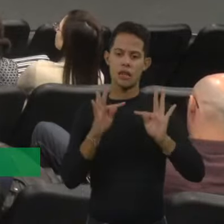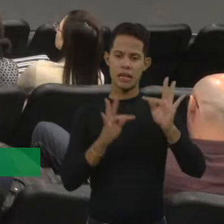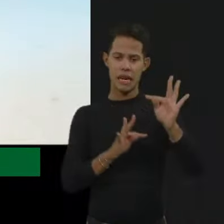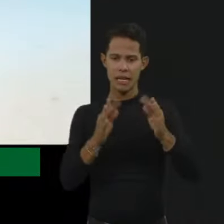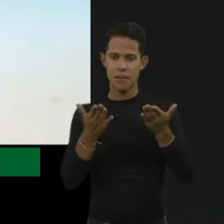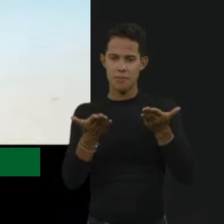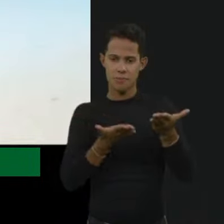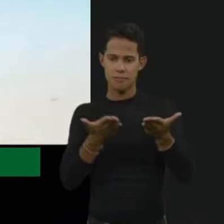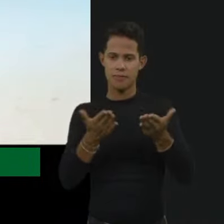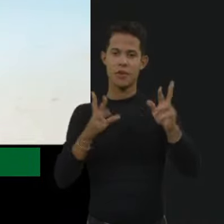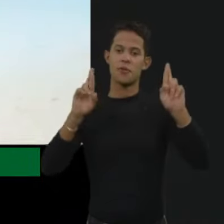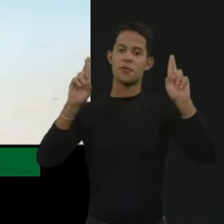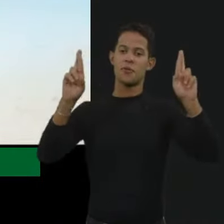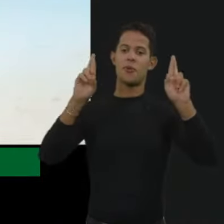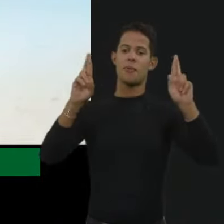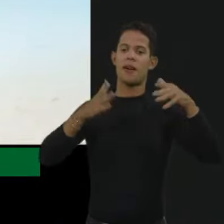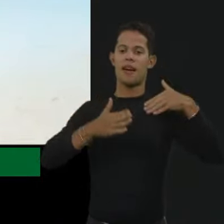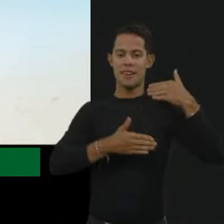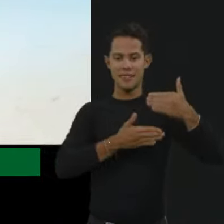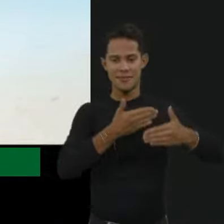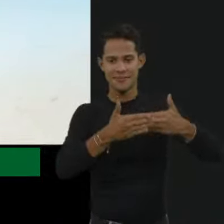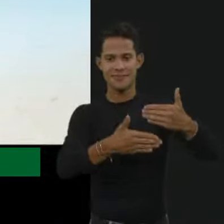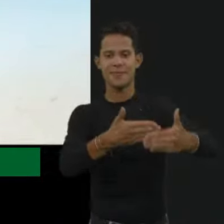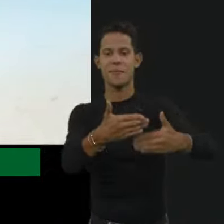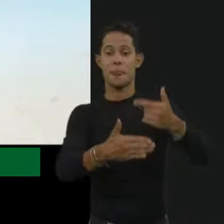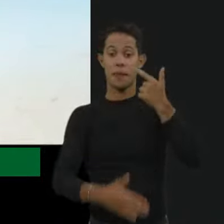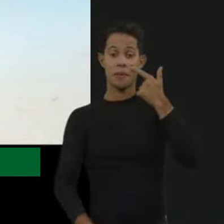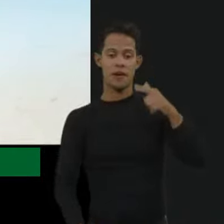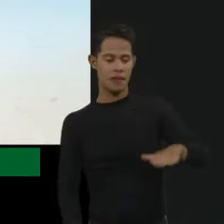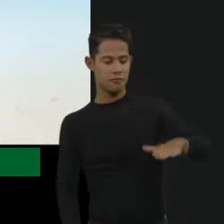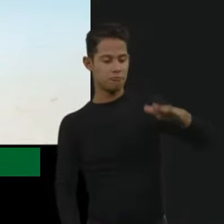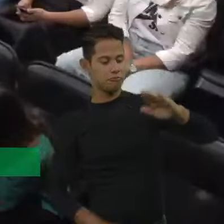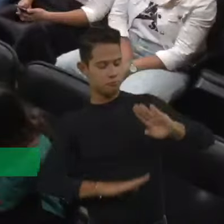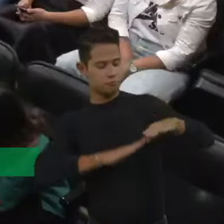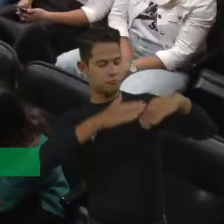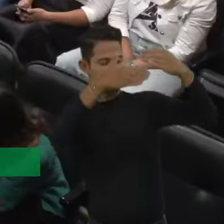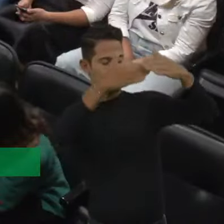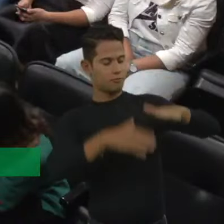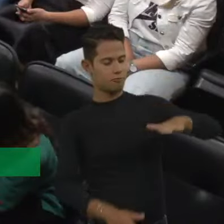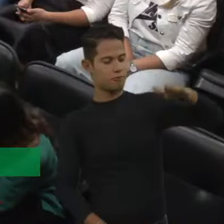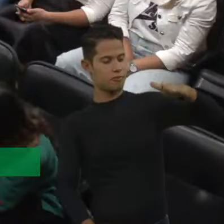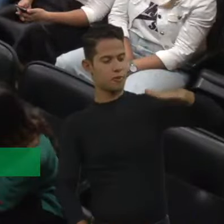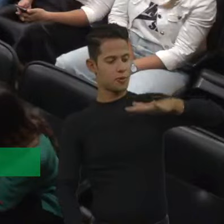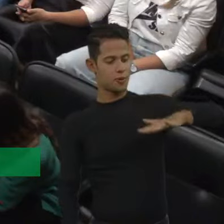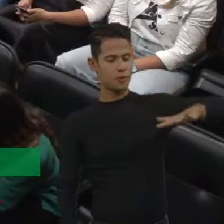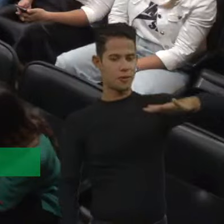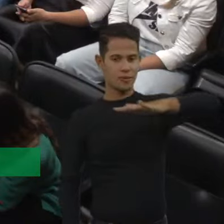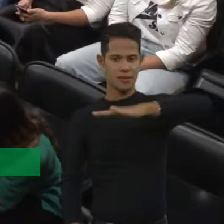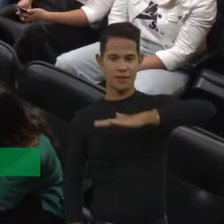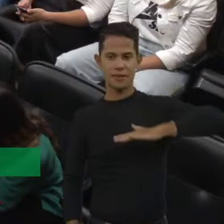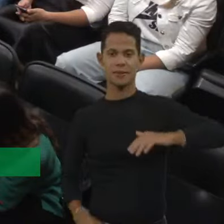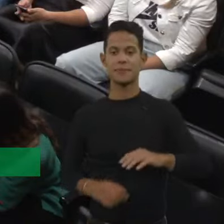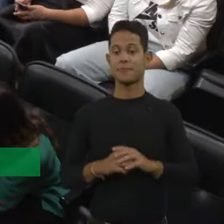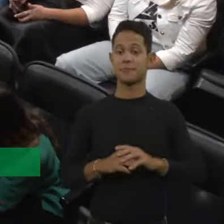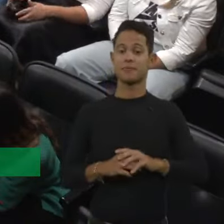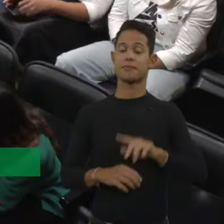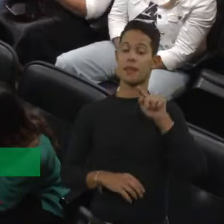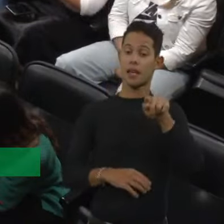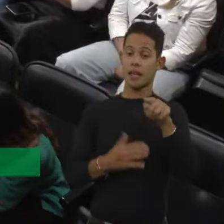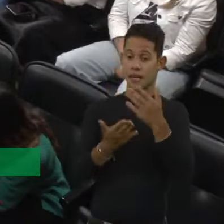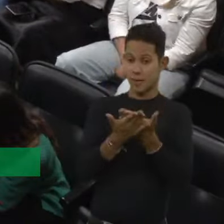espera progressivamente para a gente ver agora a evolução e o crescimento deles. Esse estudo,